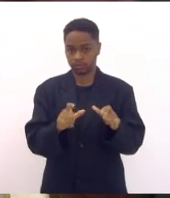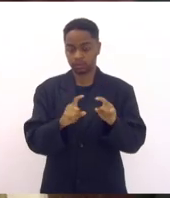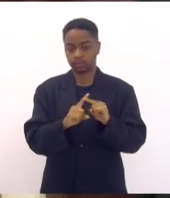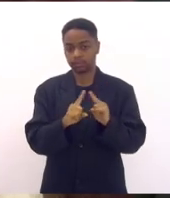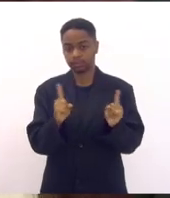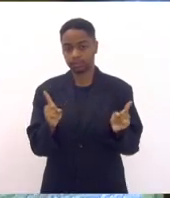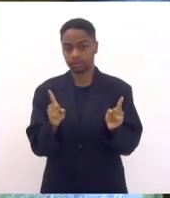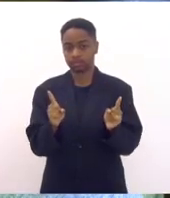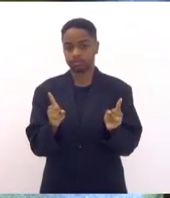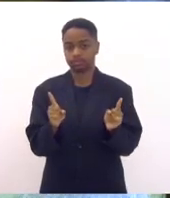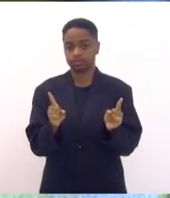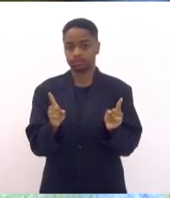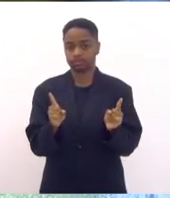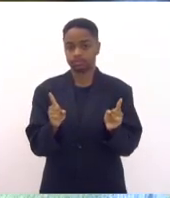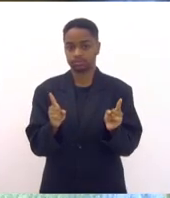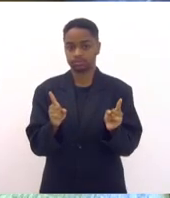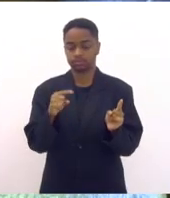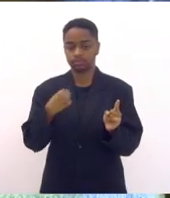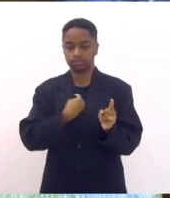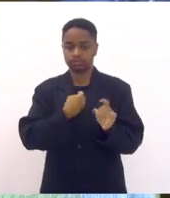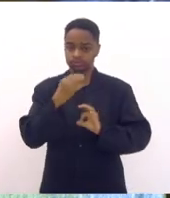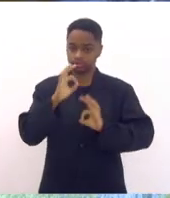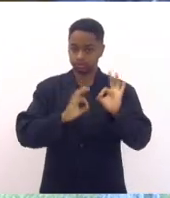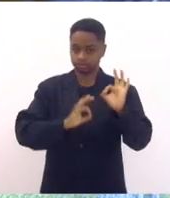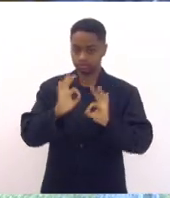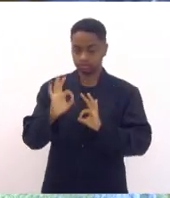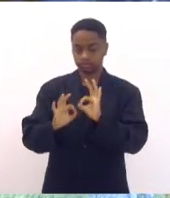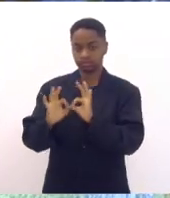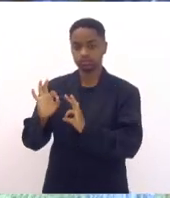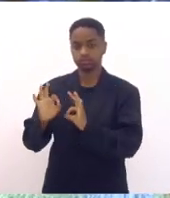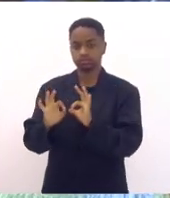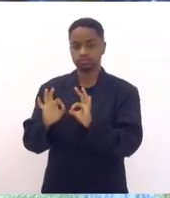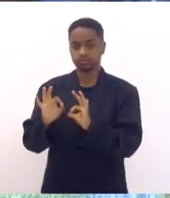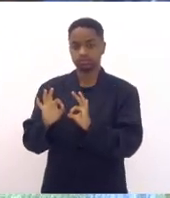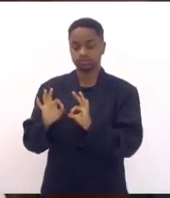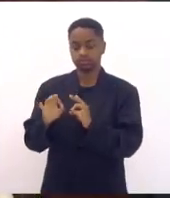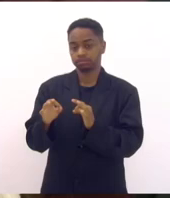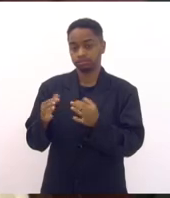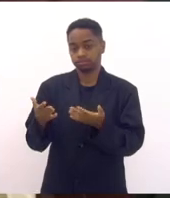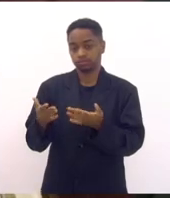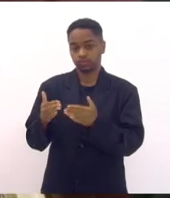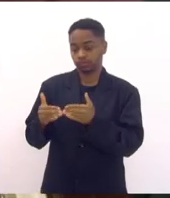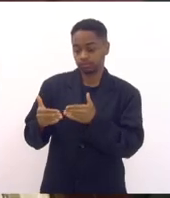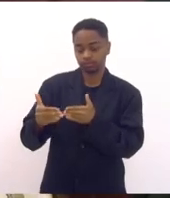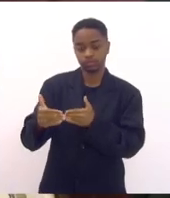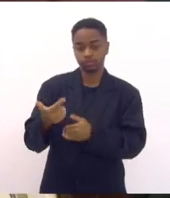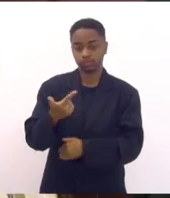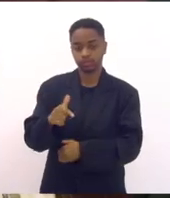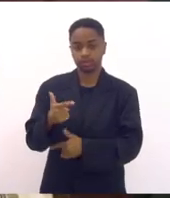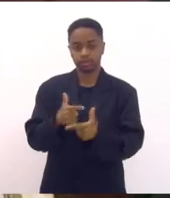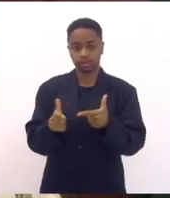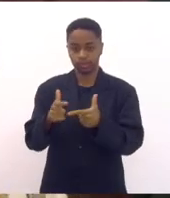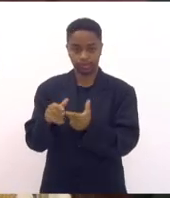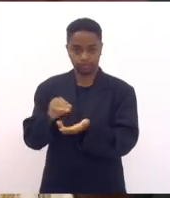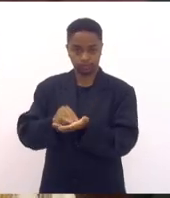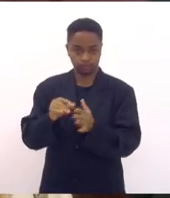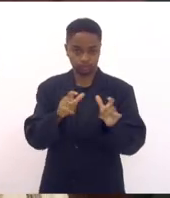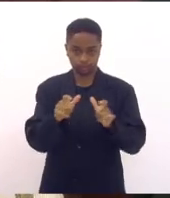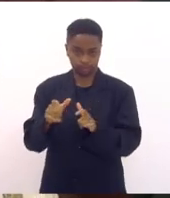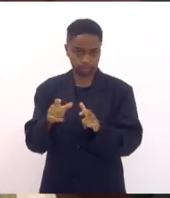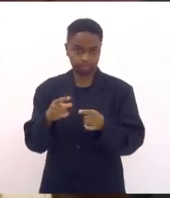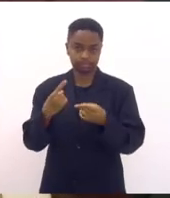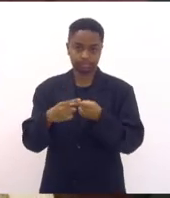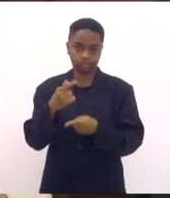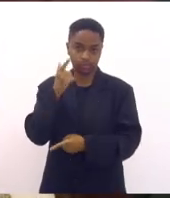mas pelo que tá se desenhando nós não teremos mais esse problema de espaço e hoje até